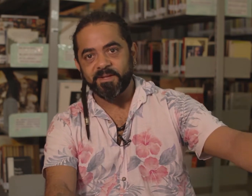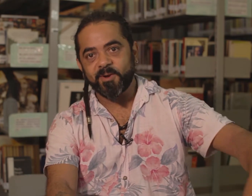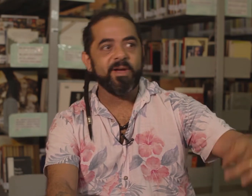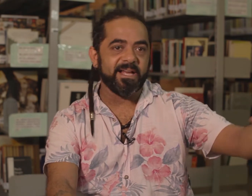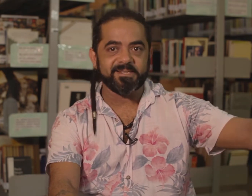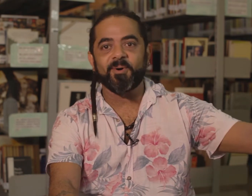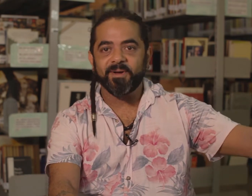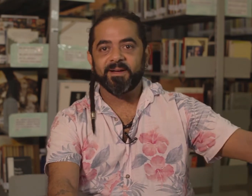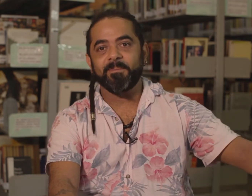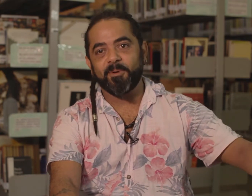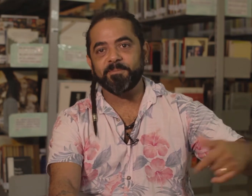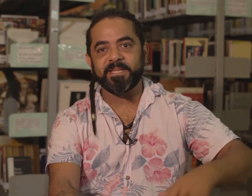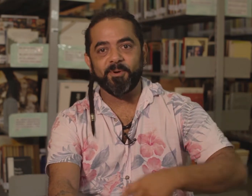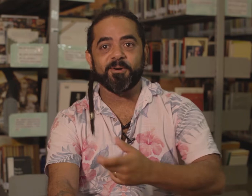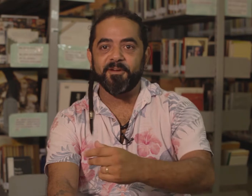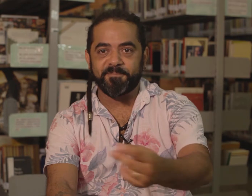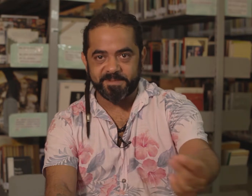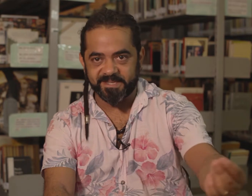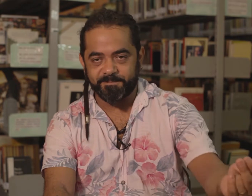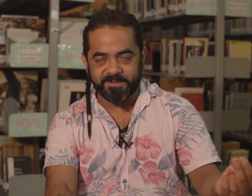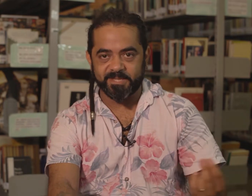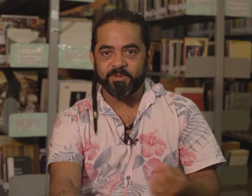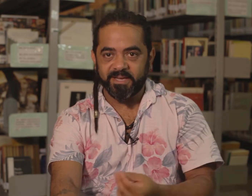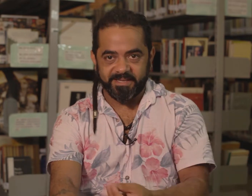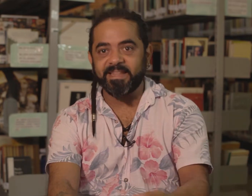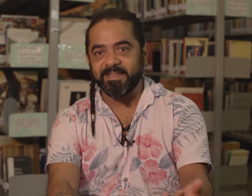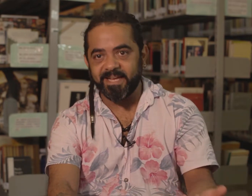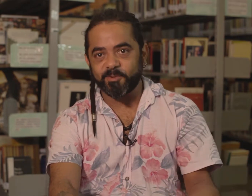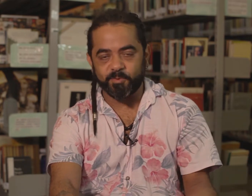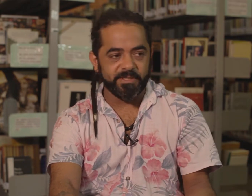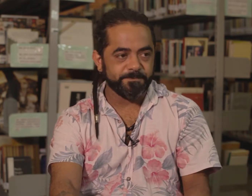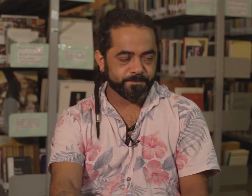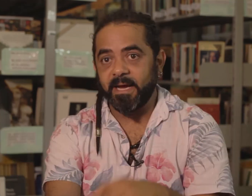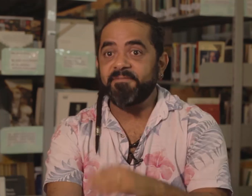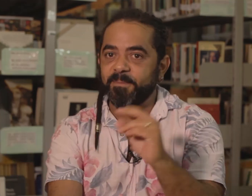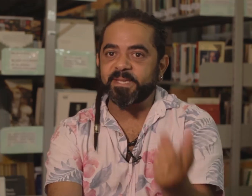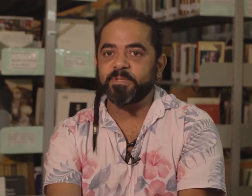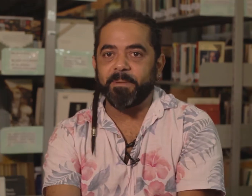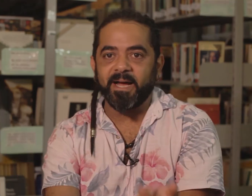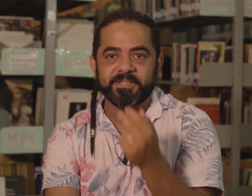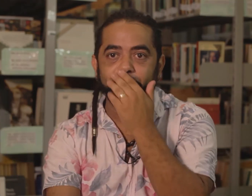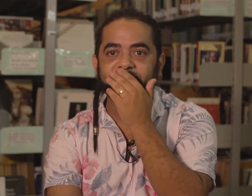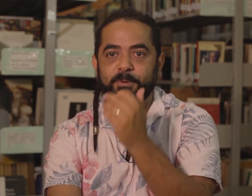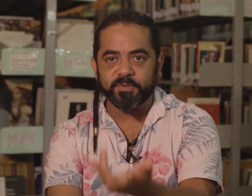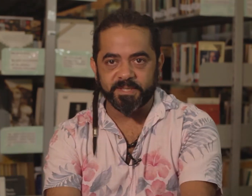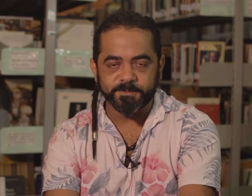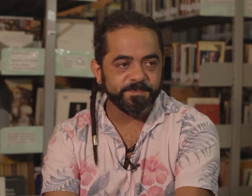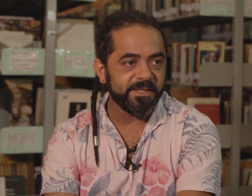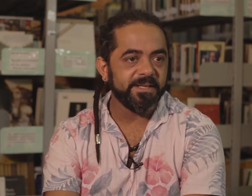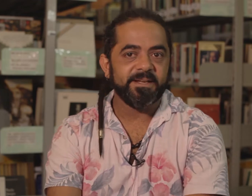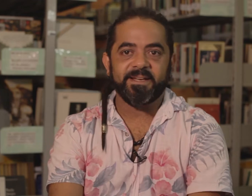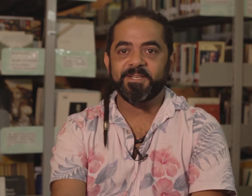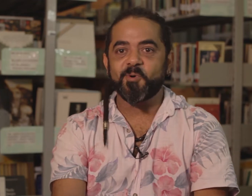equipamento com relação à memória do patrimônio? Então, foi preciso entender isso tudo, né? Aí vem uma segunda parte, que é a parte da